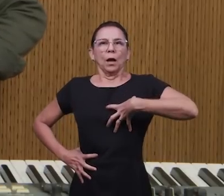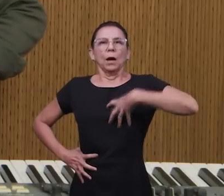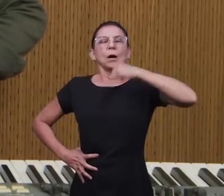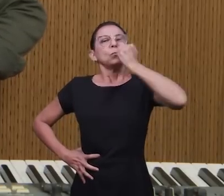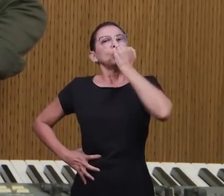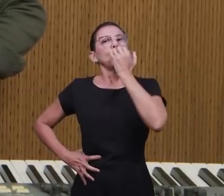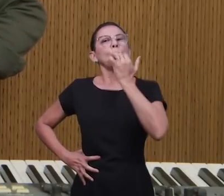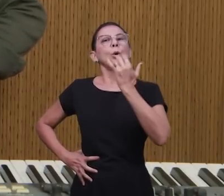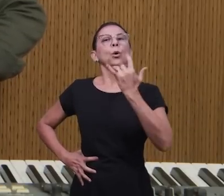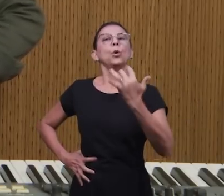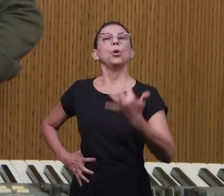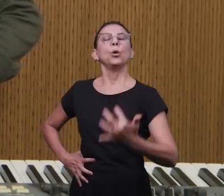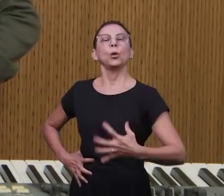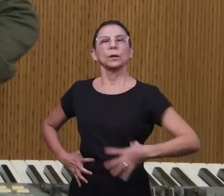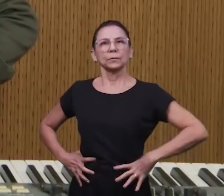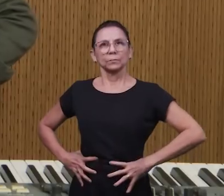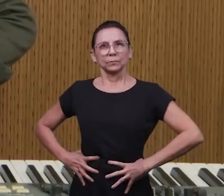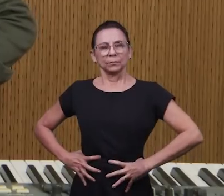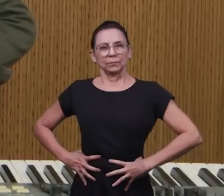soltou o ar pela boca.